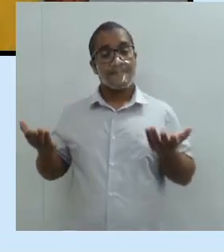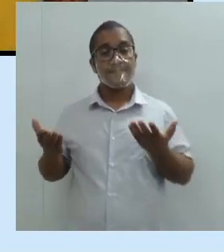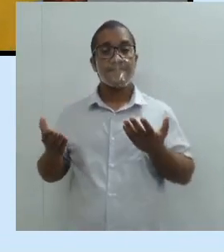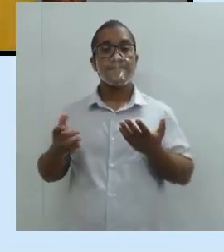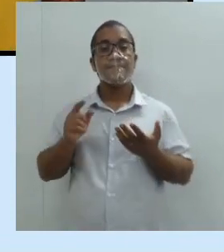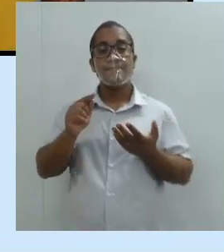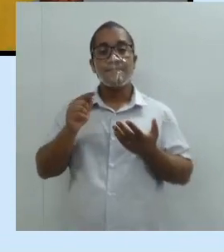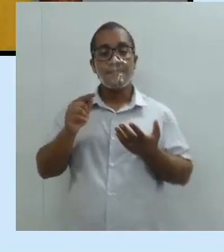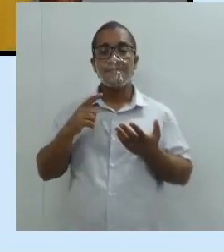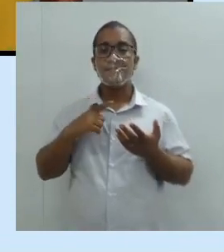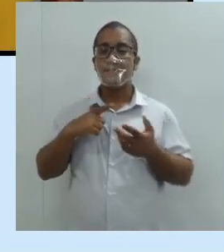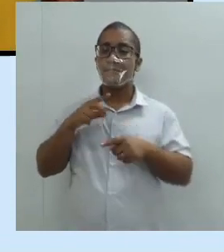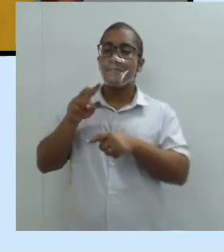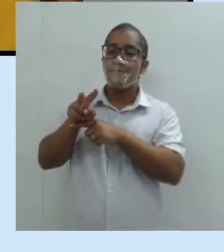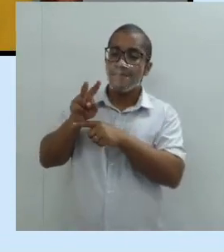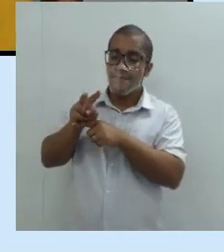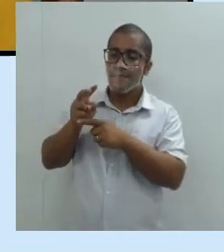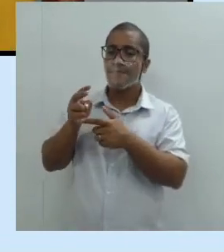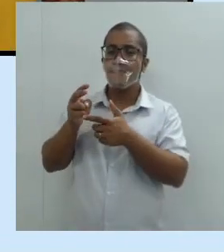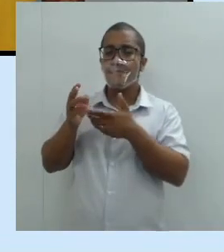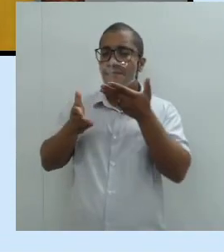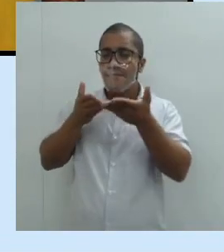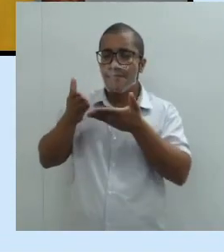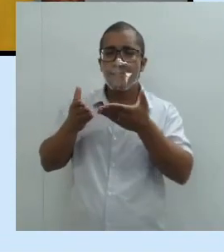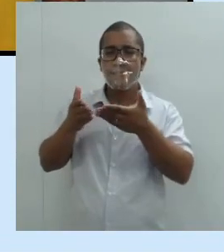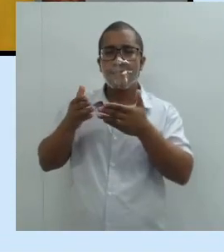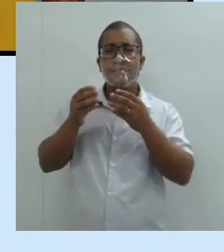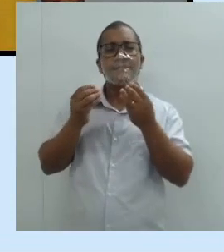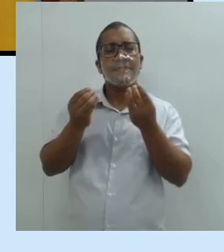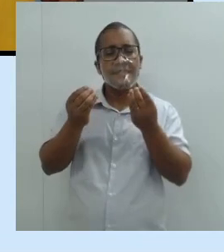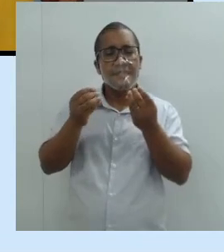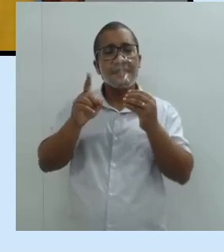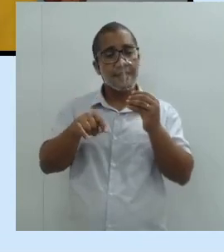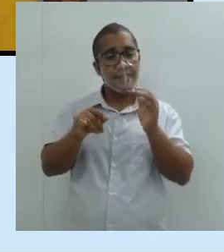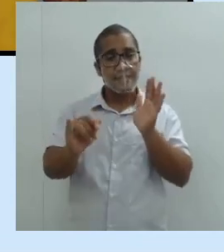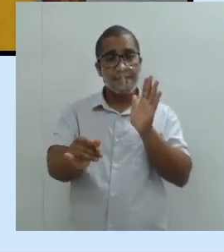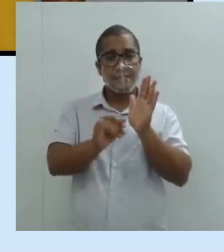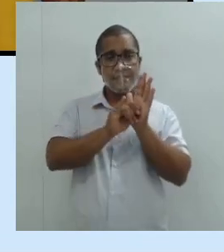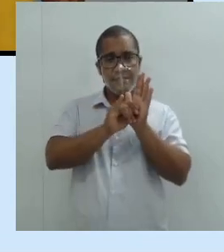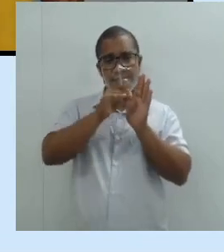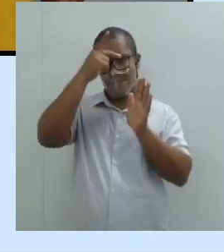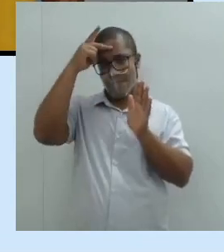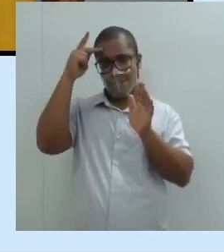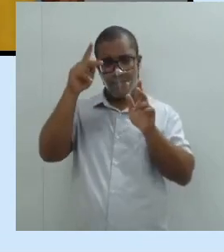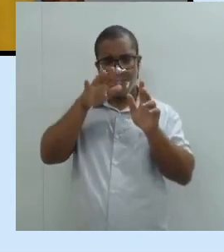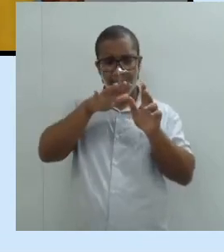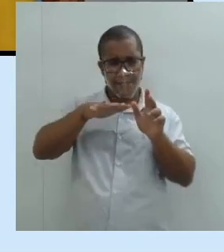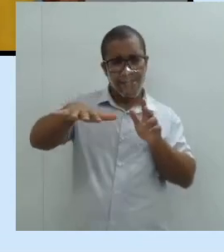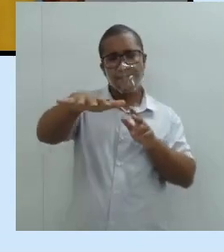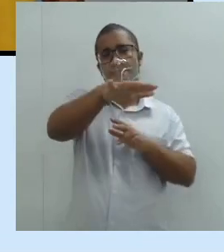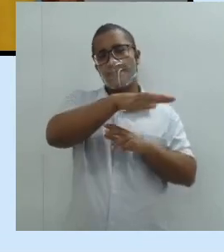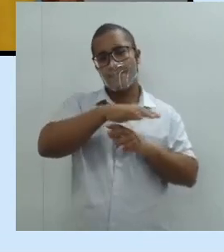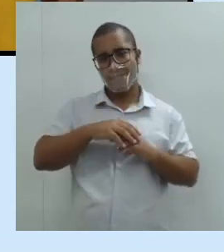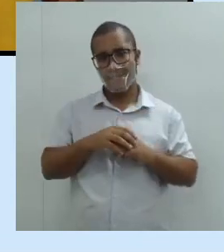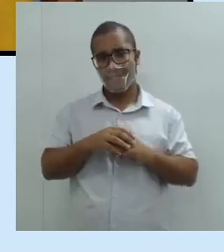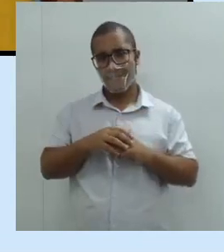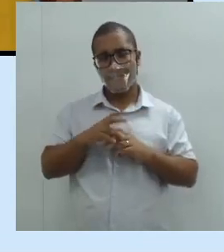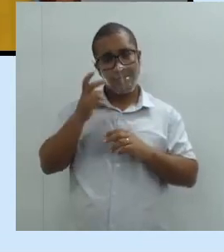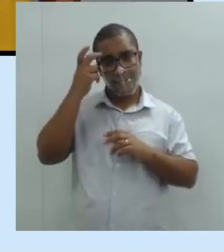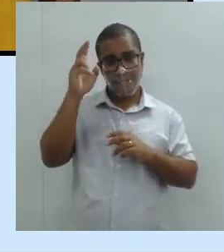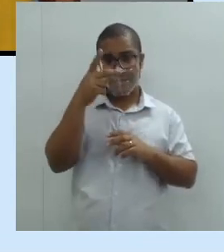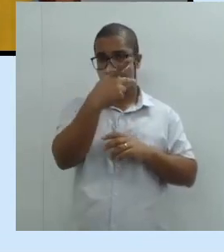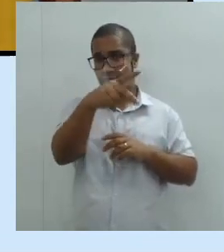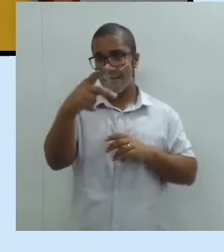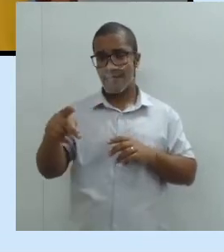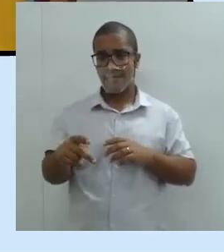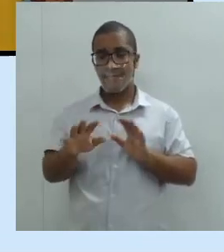é para a identidade das pessoas, da cultura das pessoas, tá certo? Então, quando a gente passa